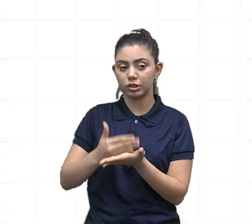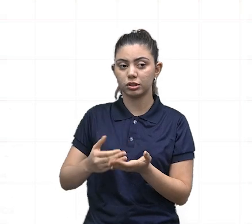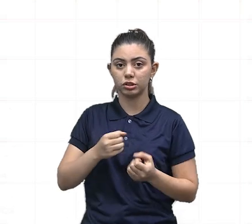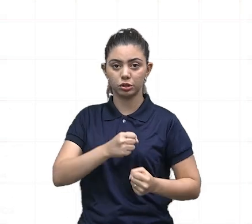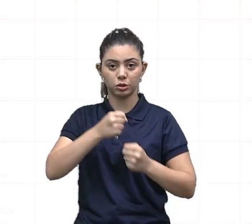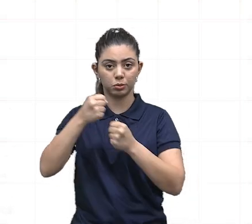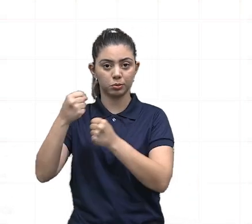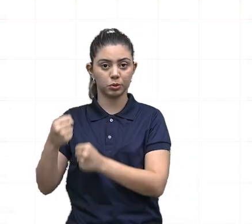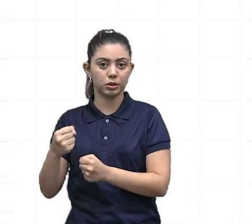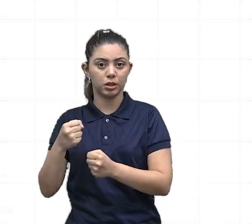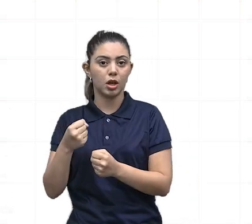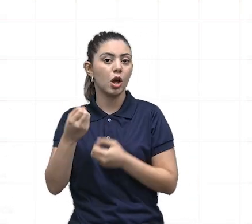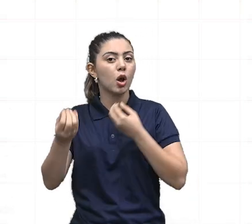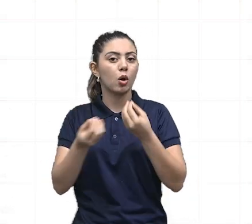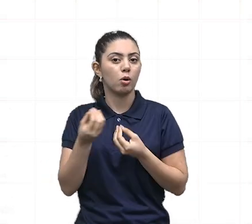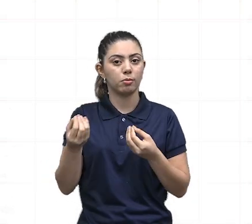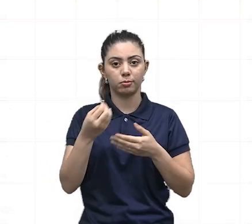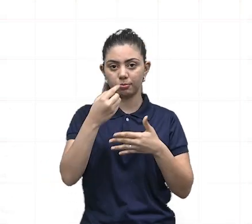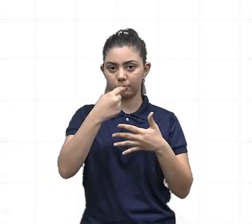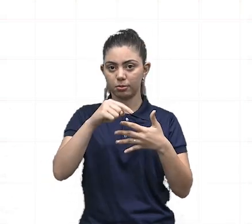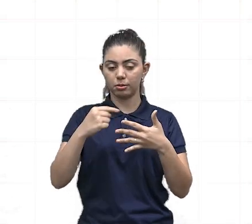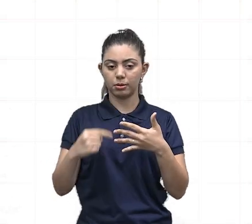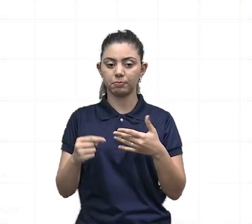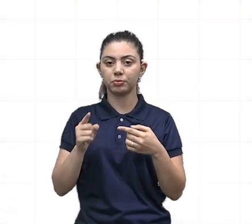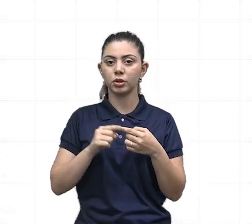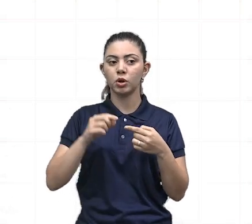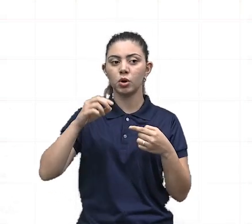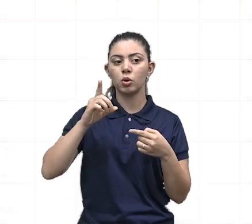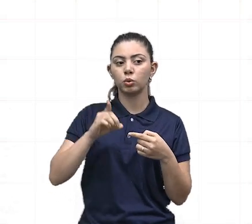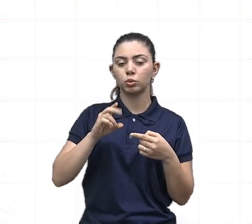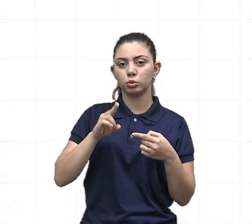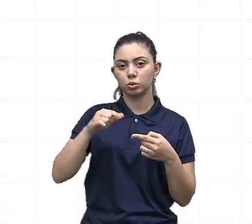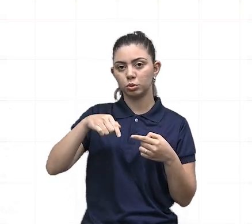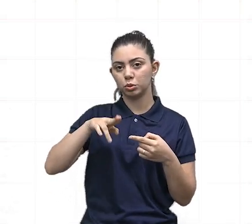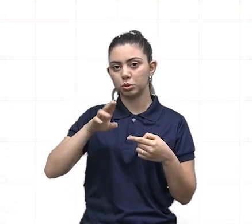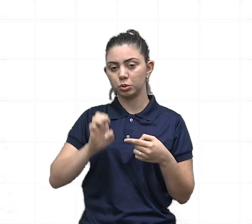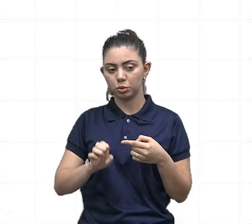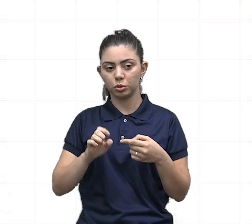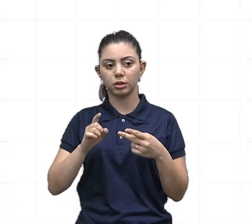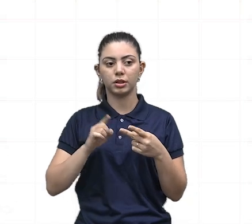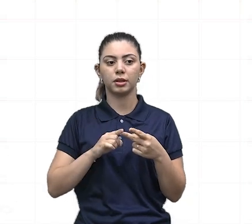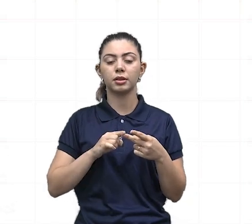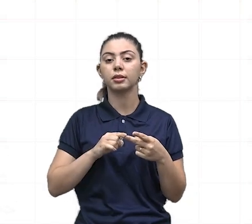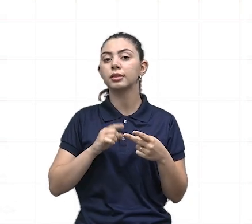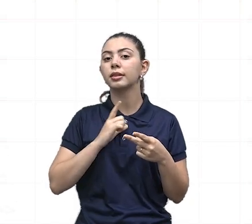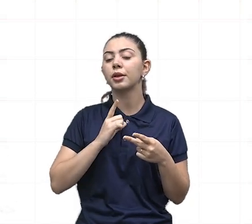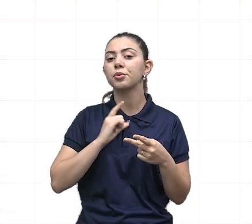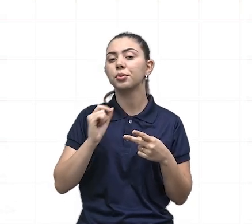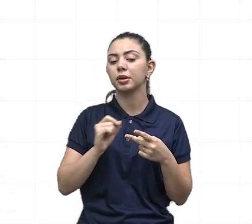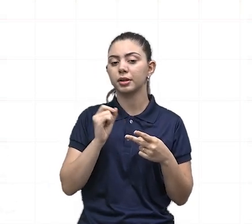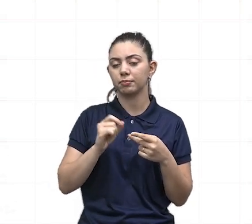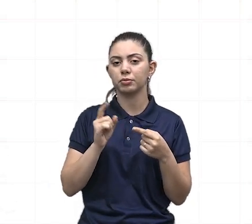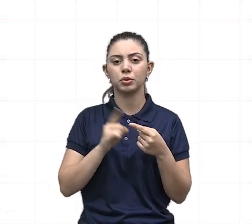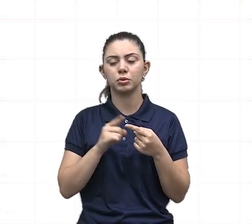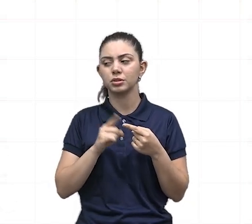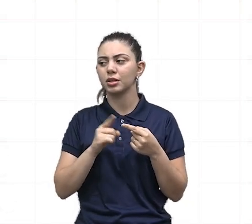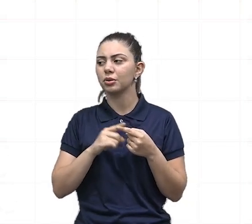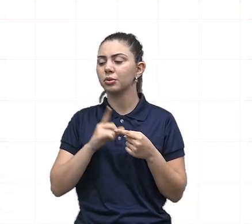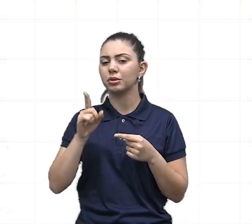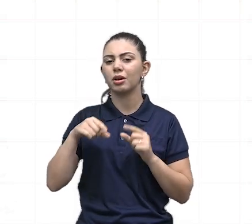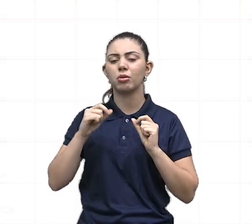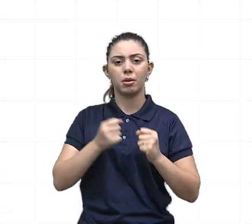da seguinte forma. O duque, né? Depois do monarca, o duque ele era considerado o